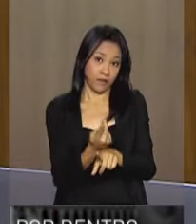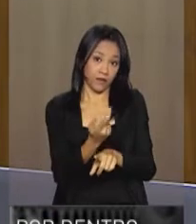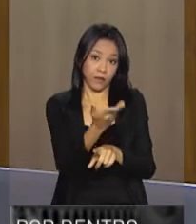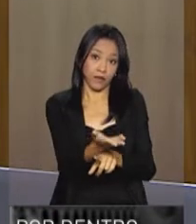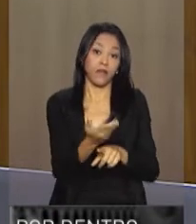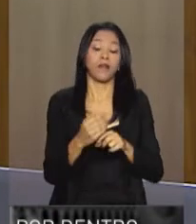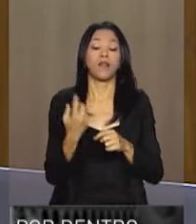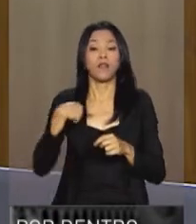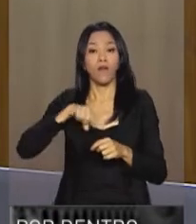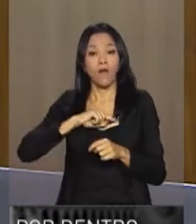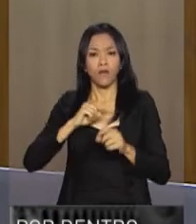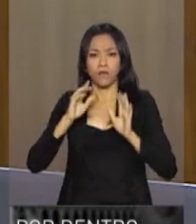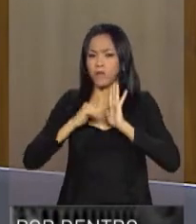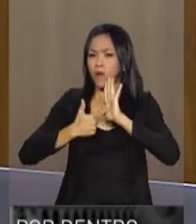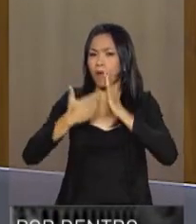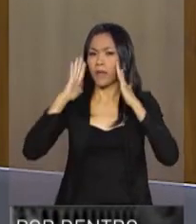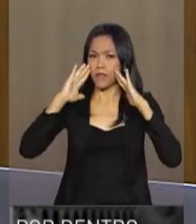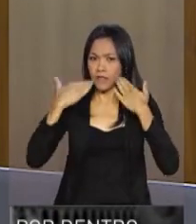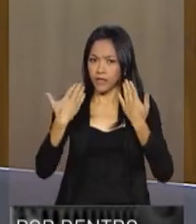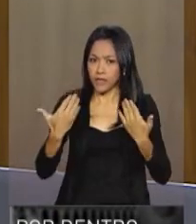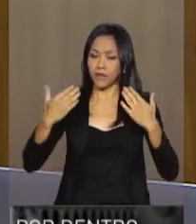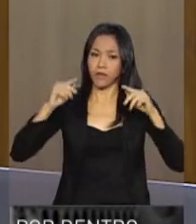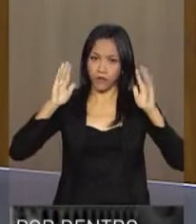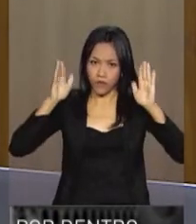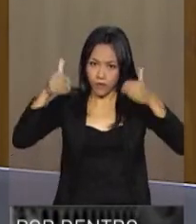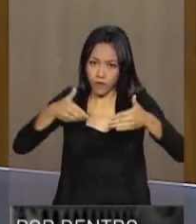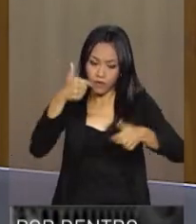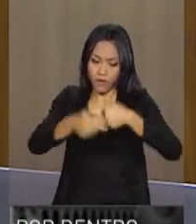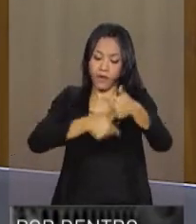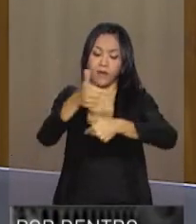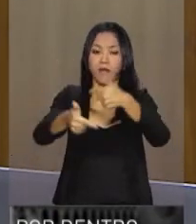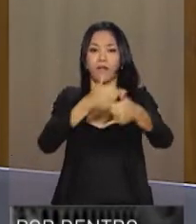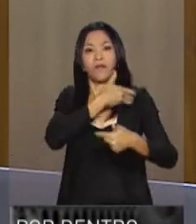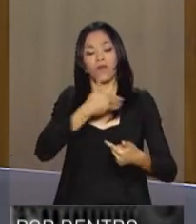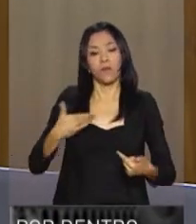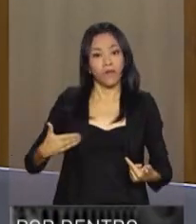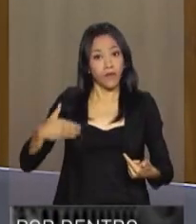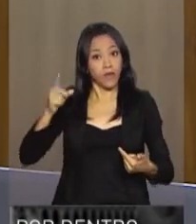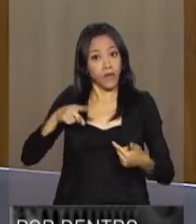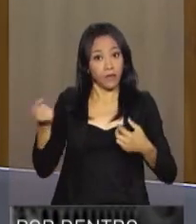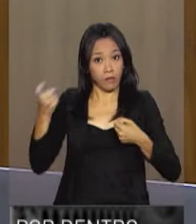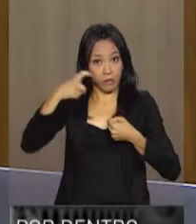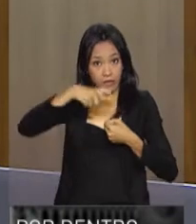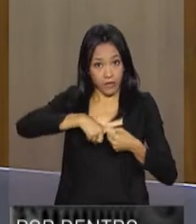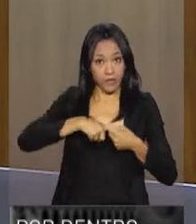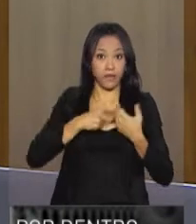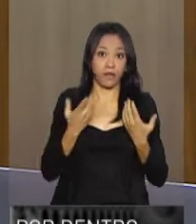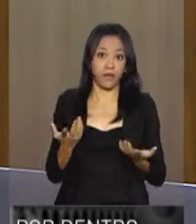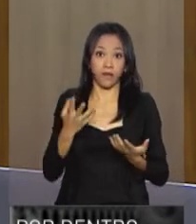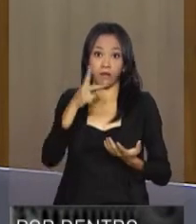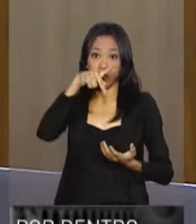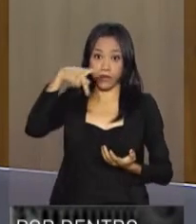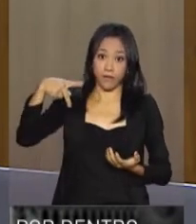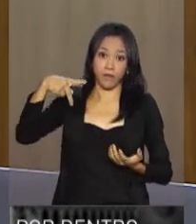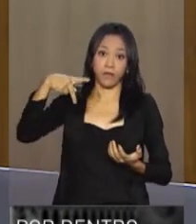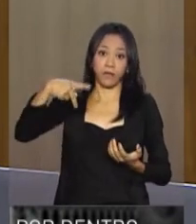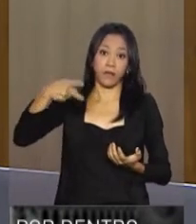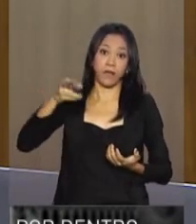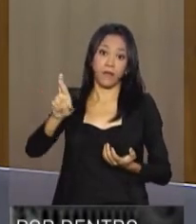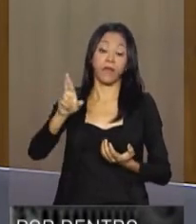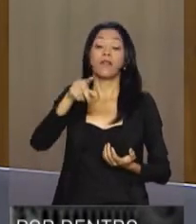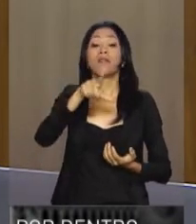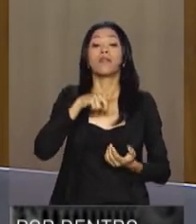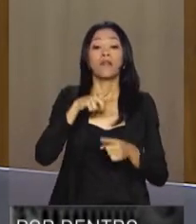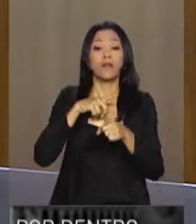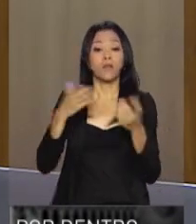por dentro do governo uma parceria da secretaria de comunicação social da presidência da república com a nbr e hoje temos a presença do